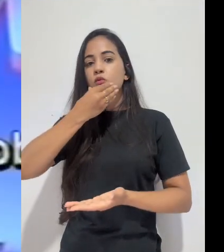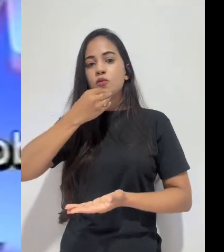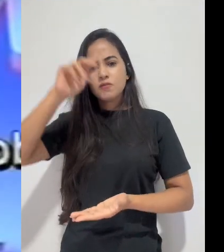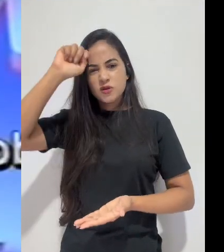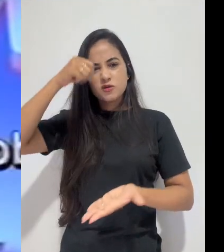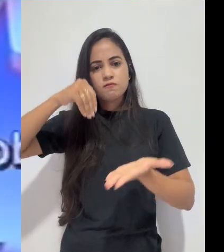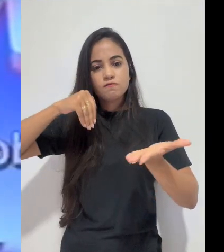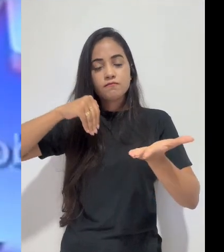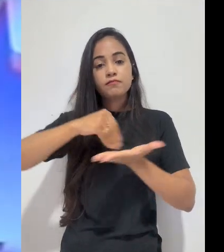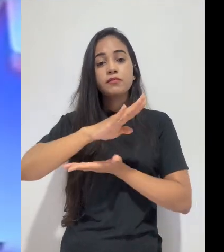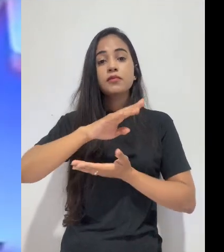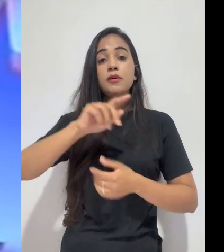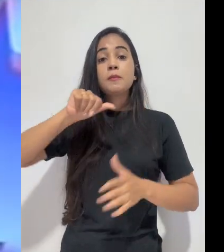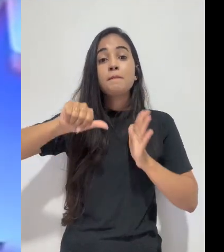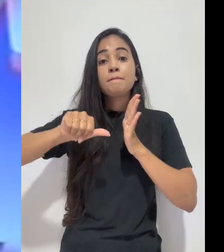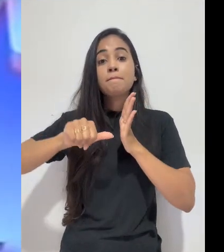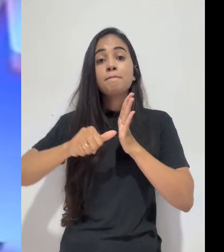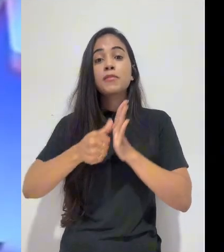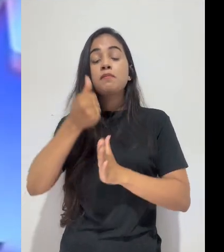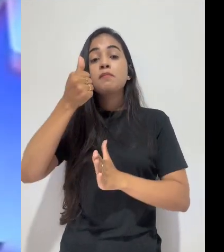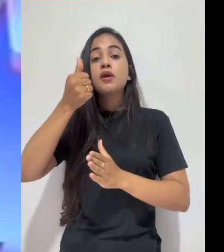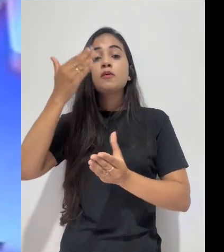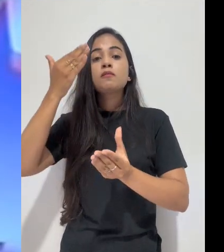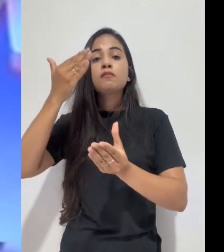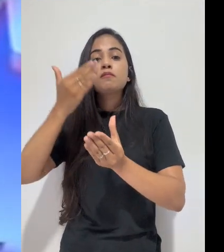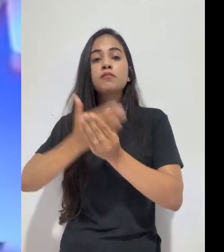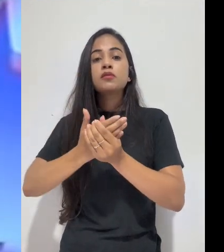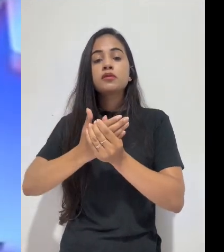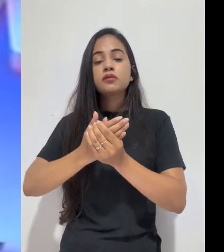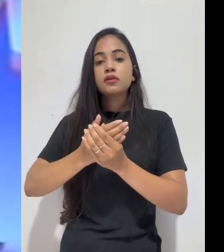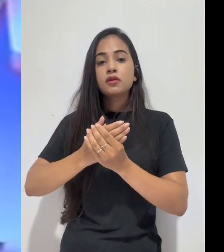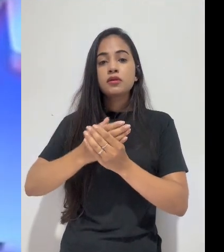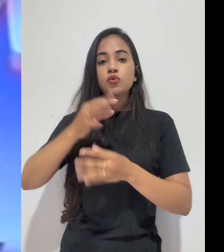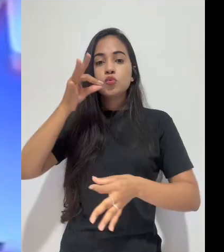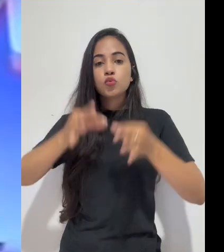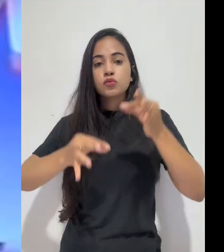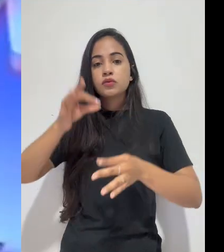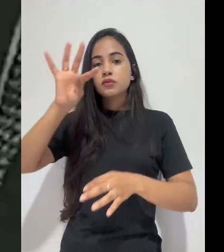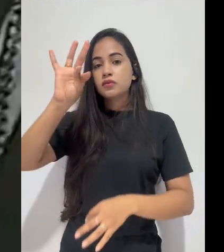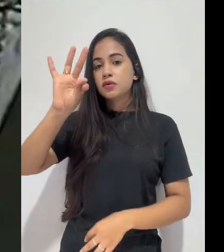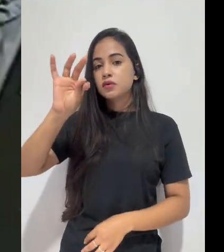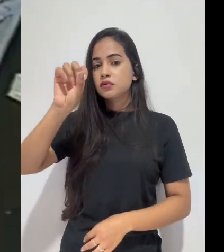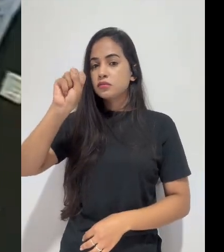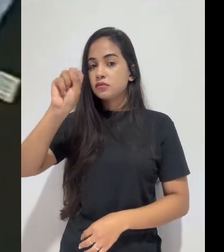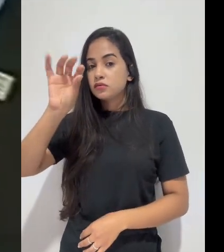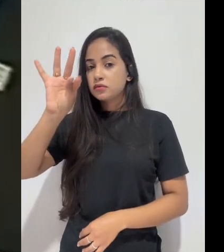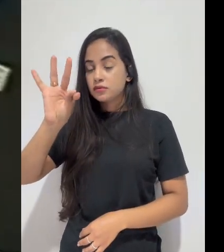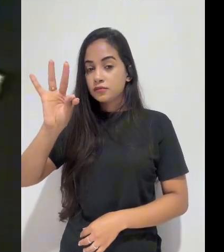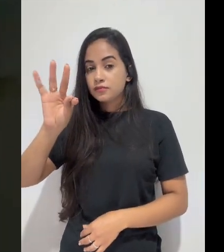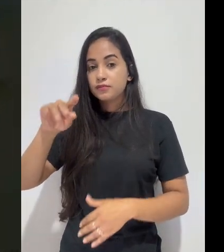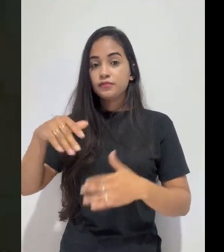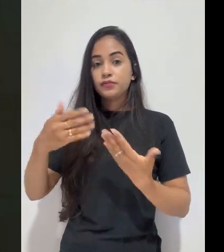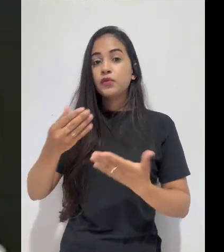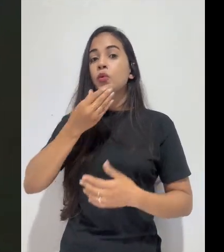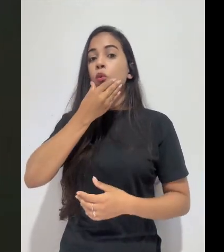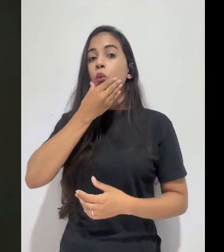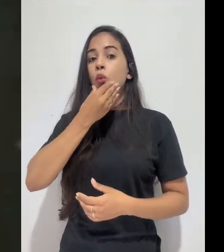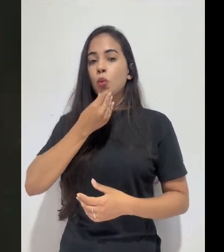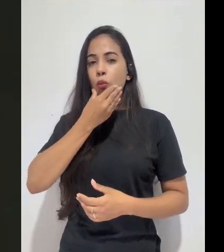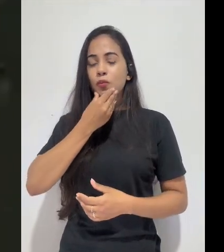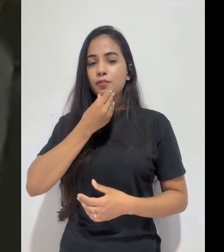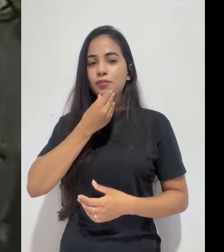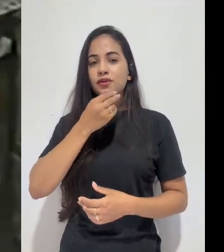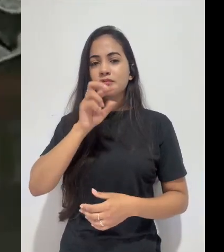Eletrosul. É o primeiro caso de preconceito racial julgado pelo TST. Hoje, o técnico em eletrônica